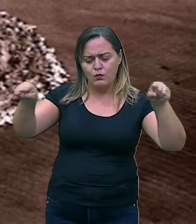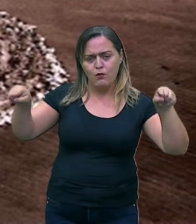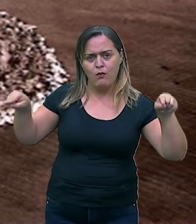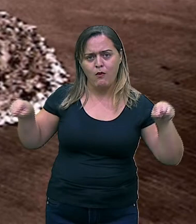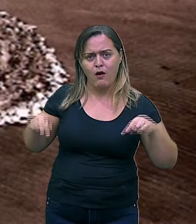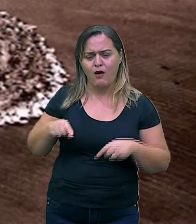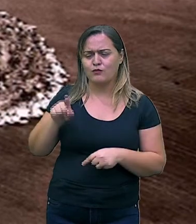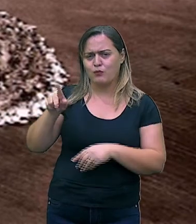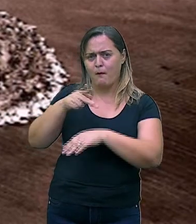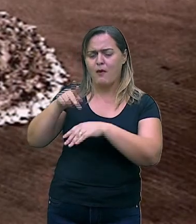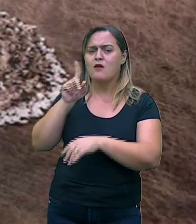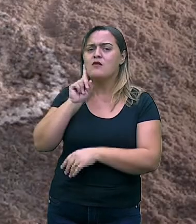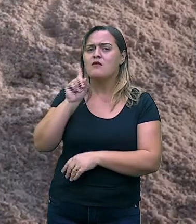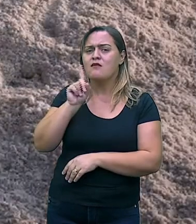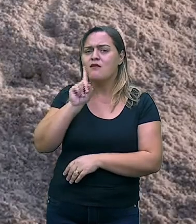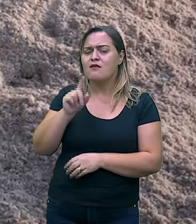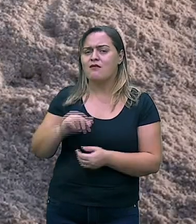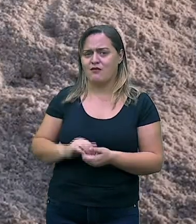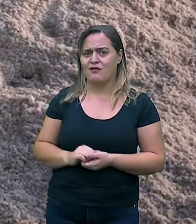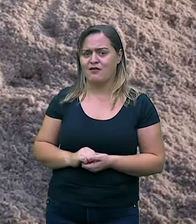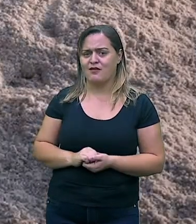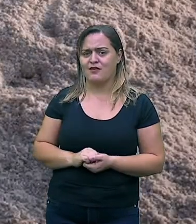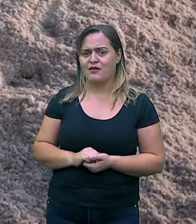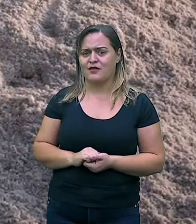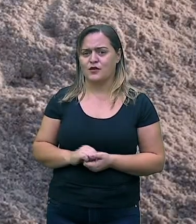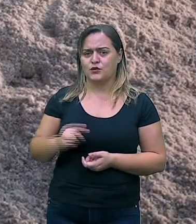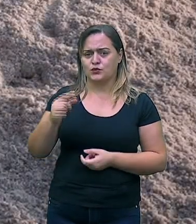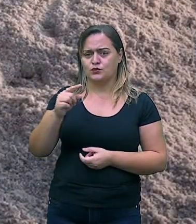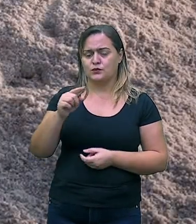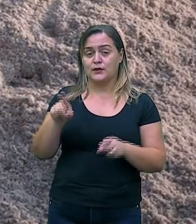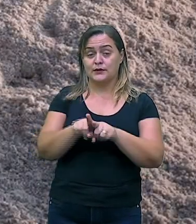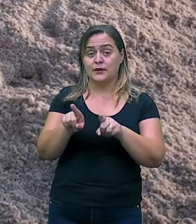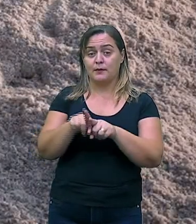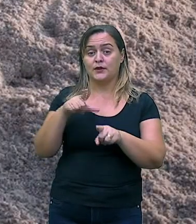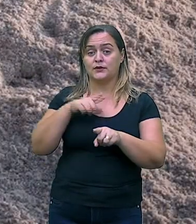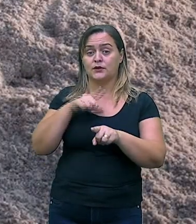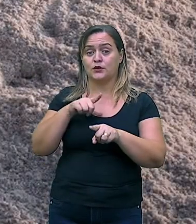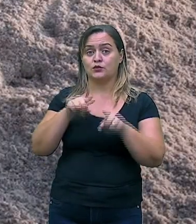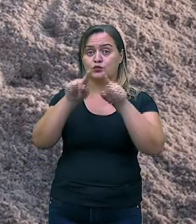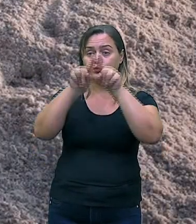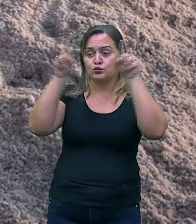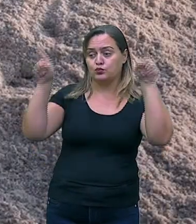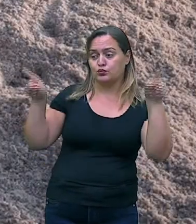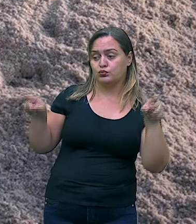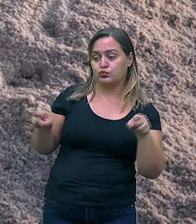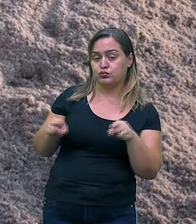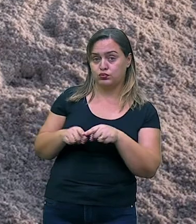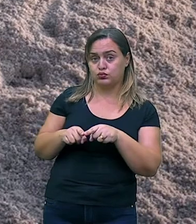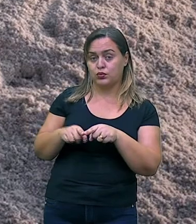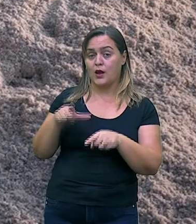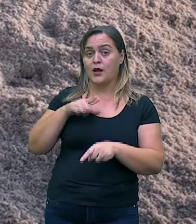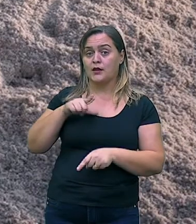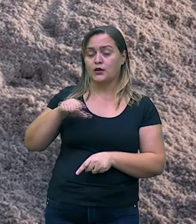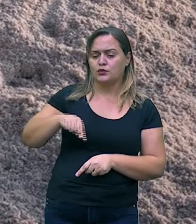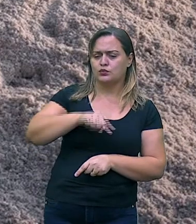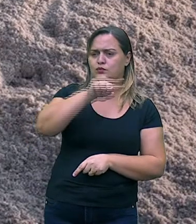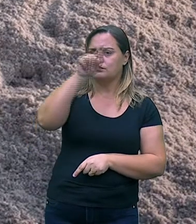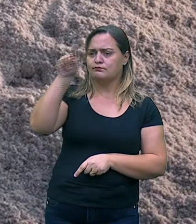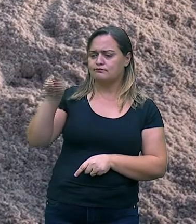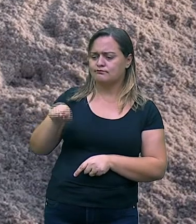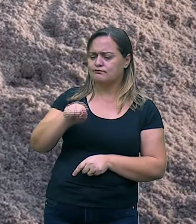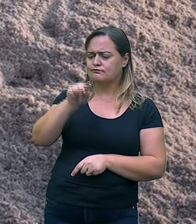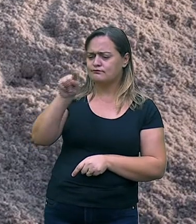Unidos. O círculo, a esfera e o espiral aparecem em diversos arranjos e composições desse